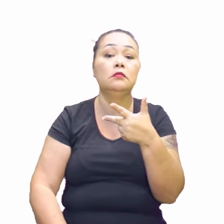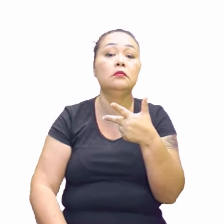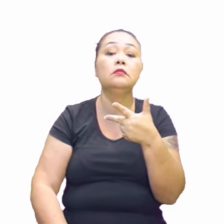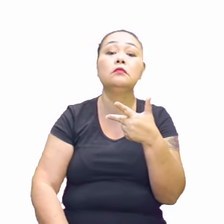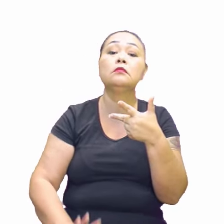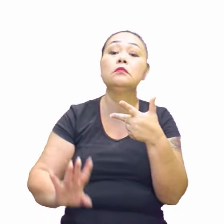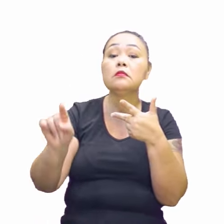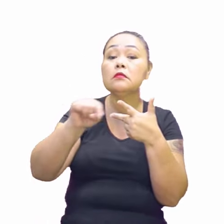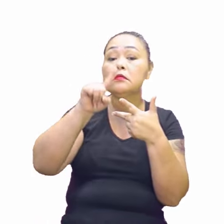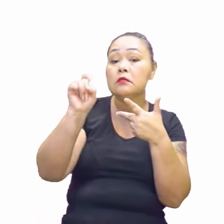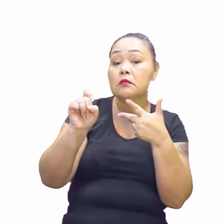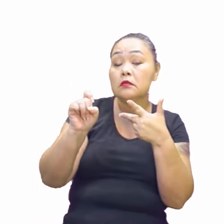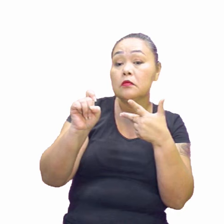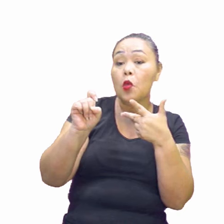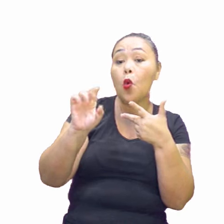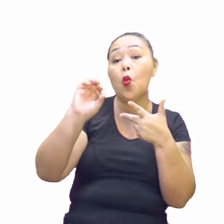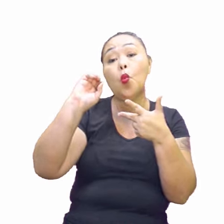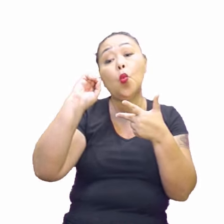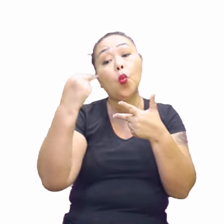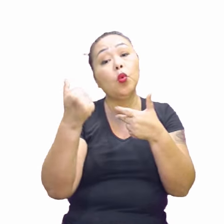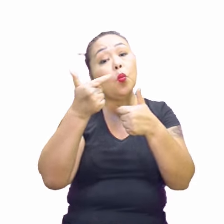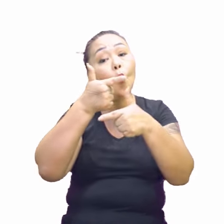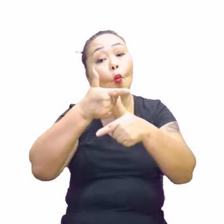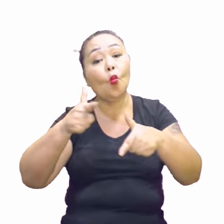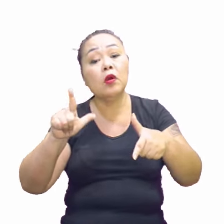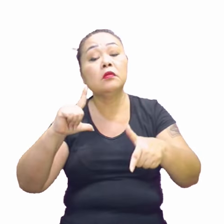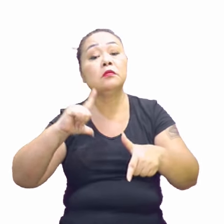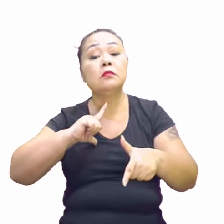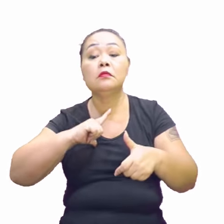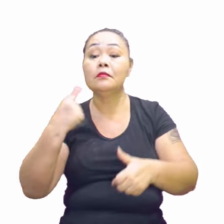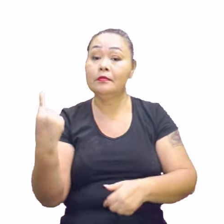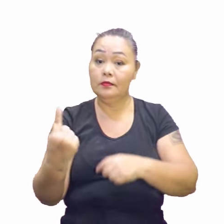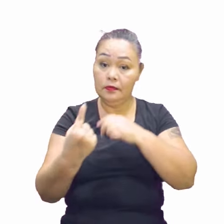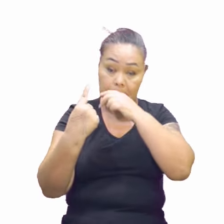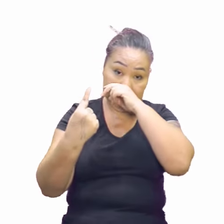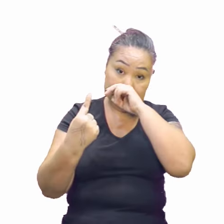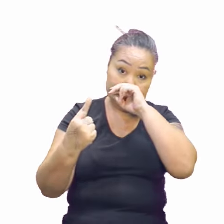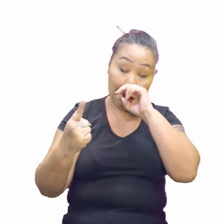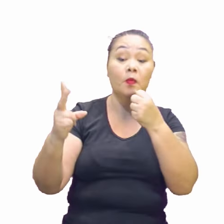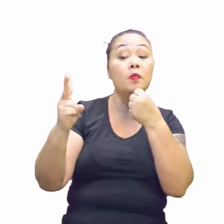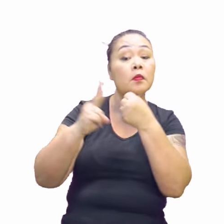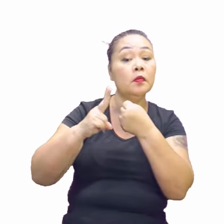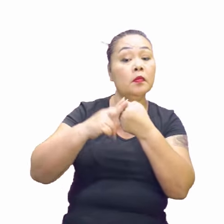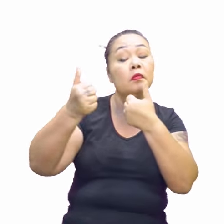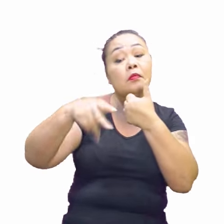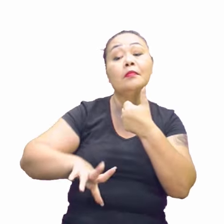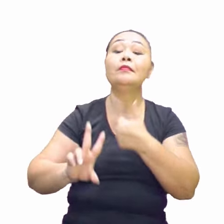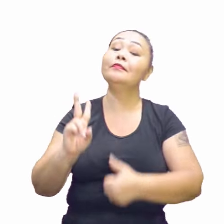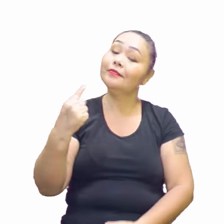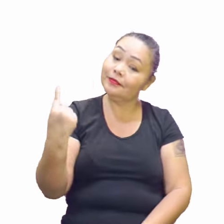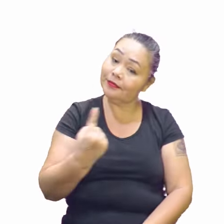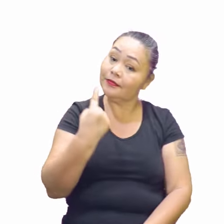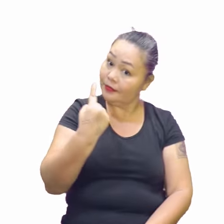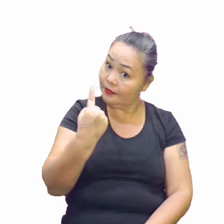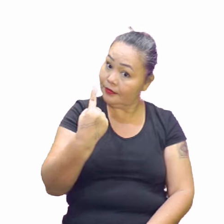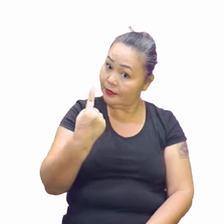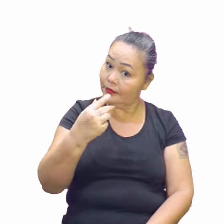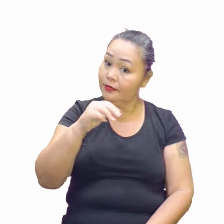Nos casos em que o interrogativo ou o indefinido estiver no singular, o verbo ficará